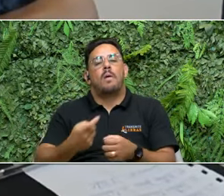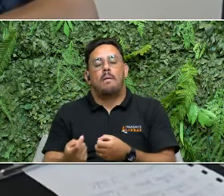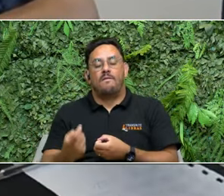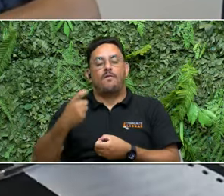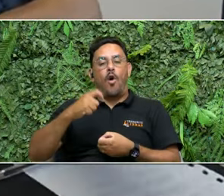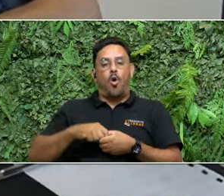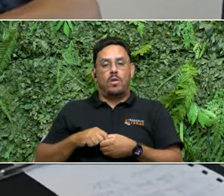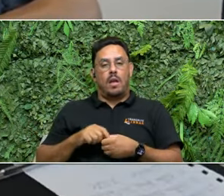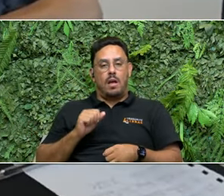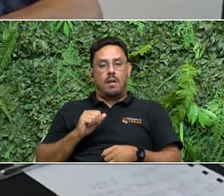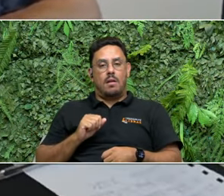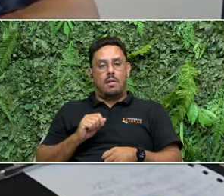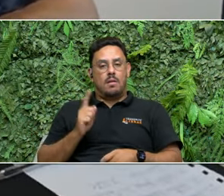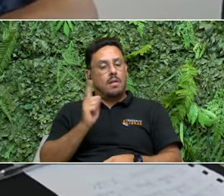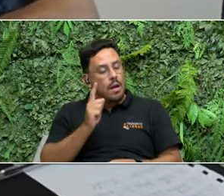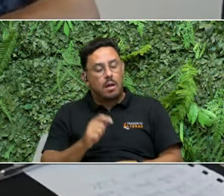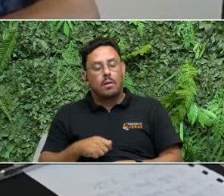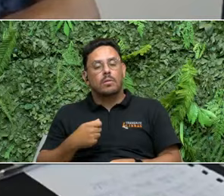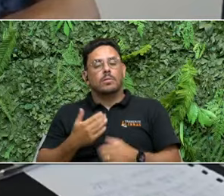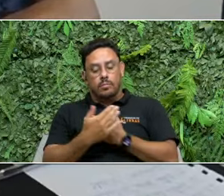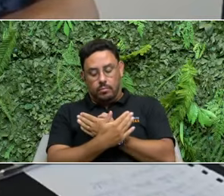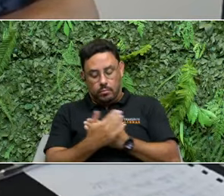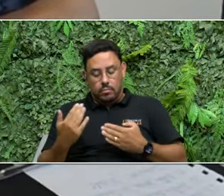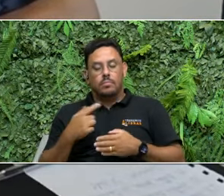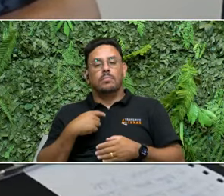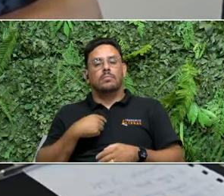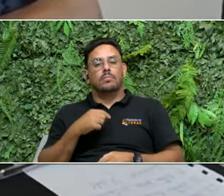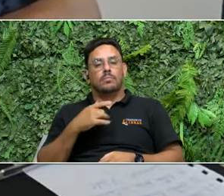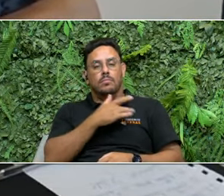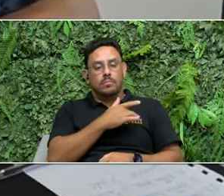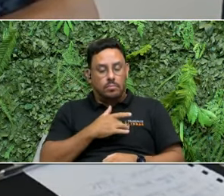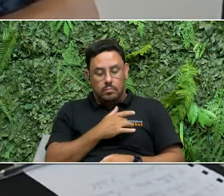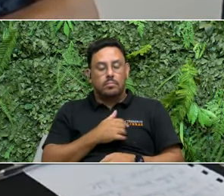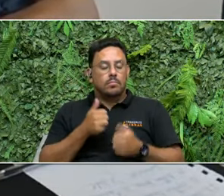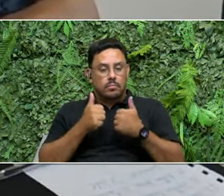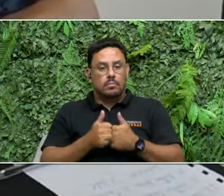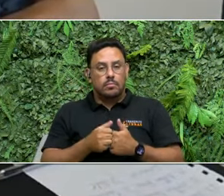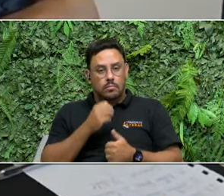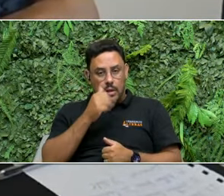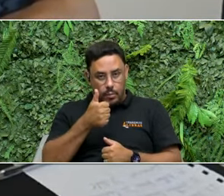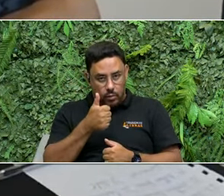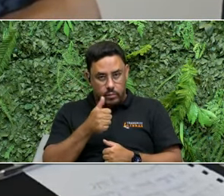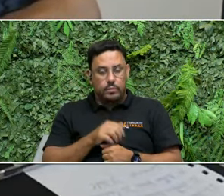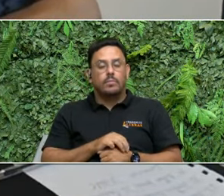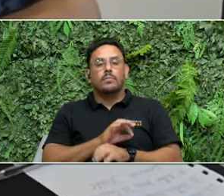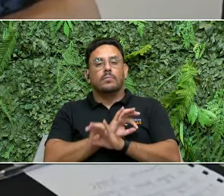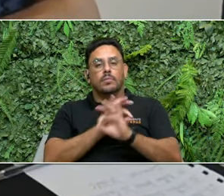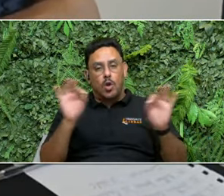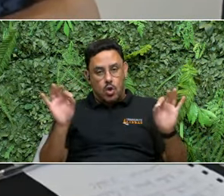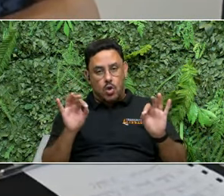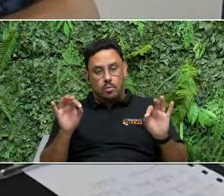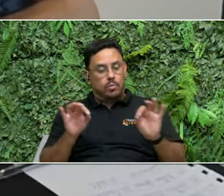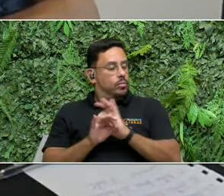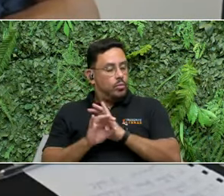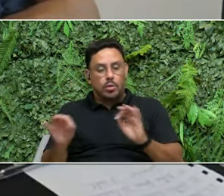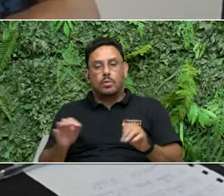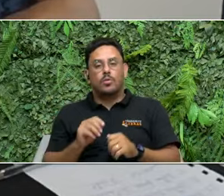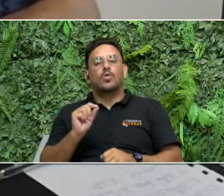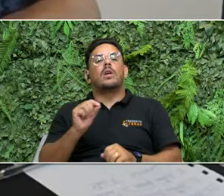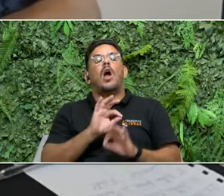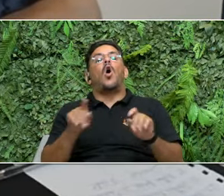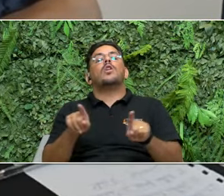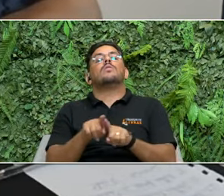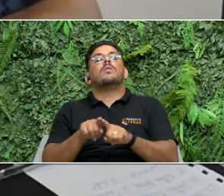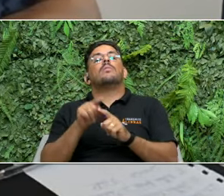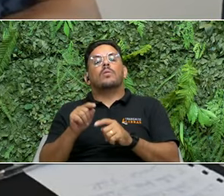menos obrigações defensivas para circular entre as linhas ofensivas do Cruzeiro Sport Clube tá bom seu Bob sim senhor